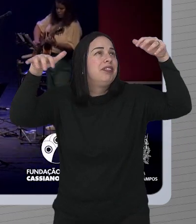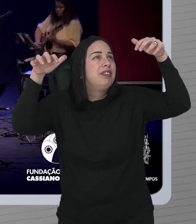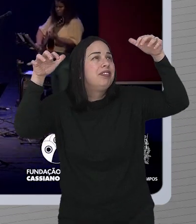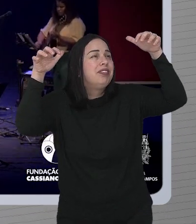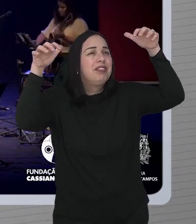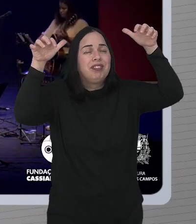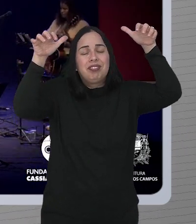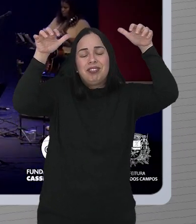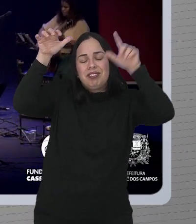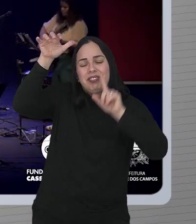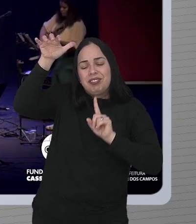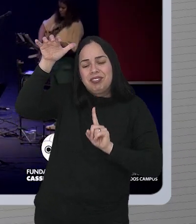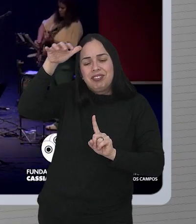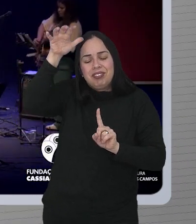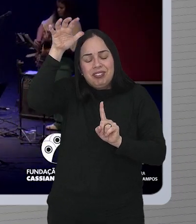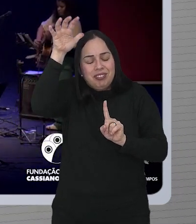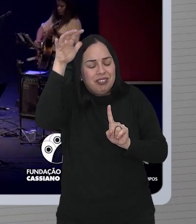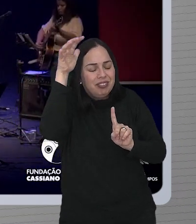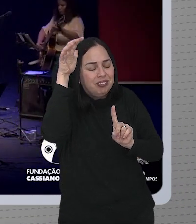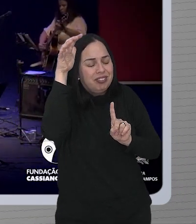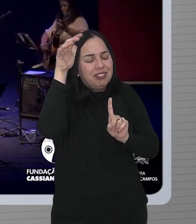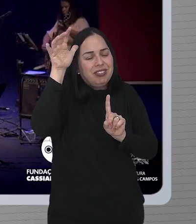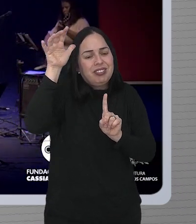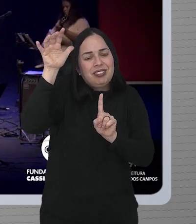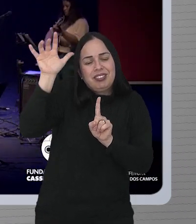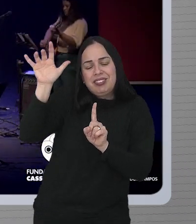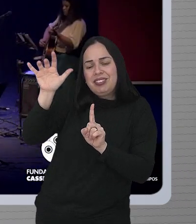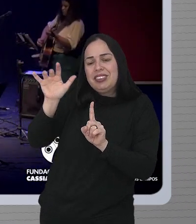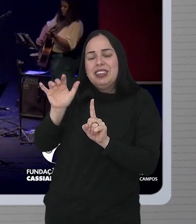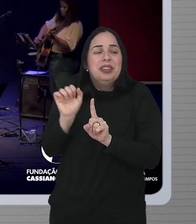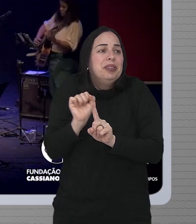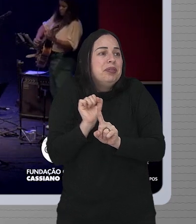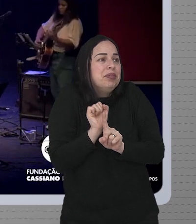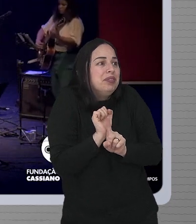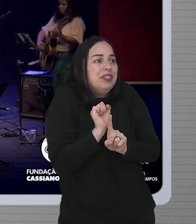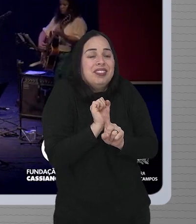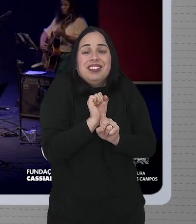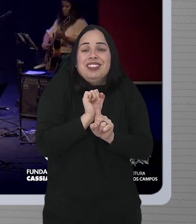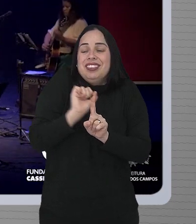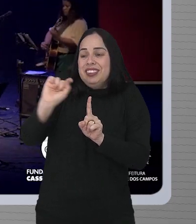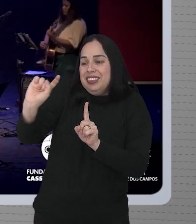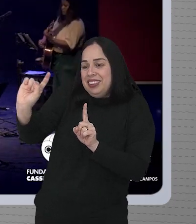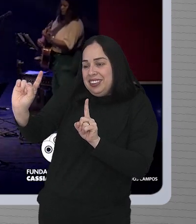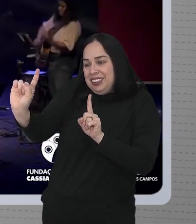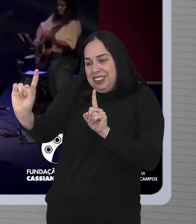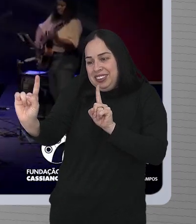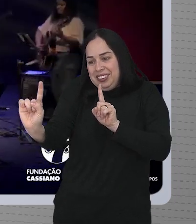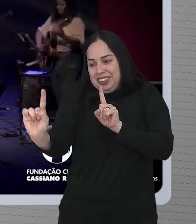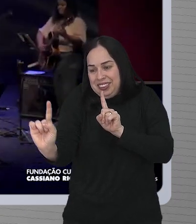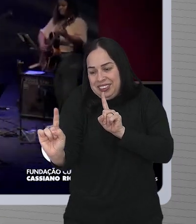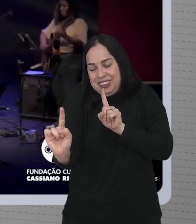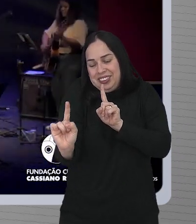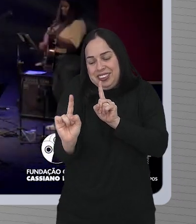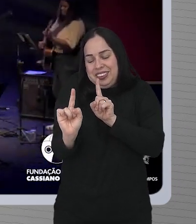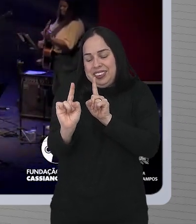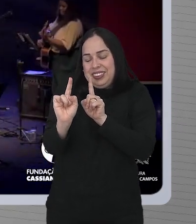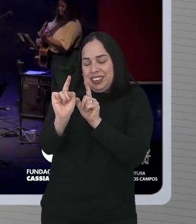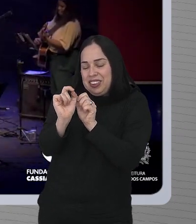que cai sem parar, quase me mata de tanto esperar.